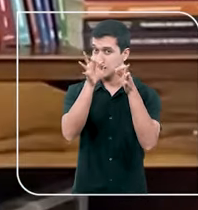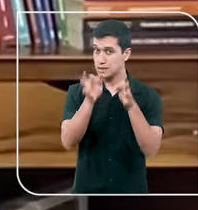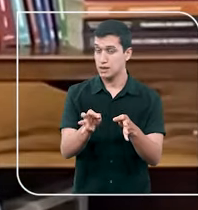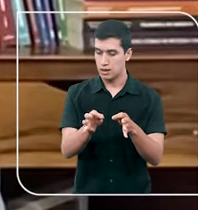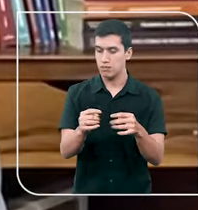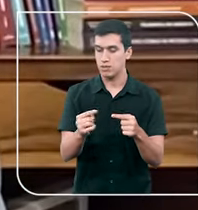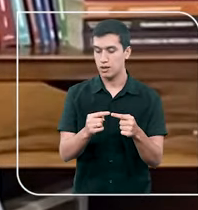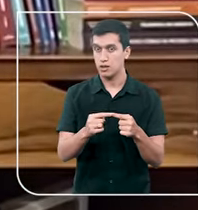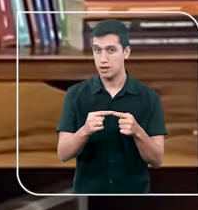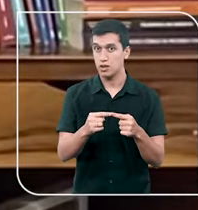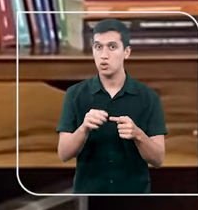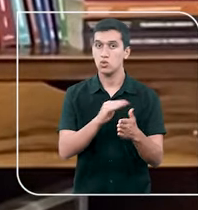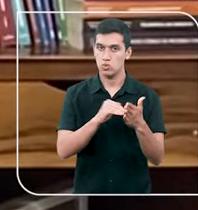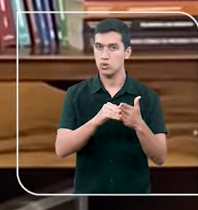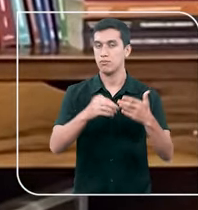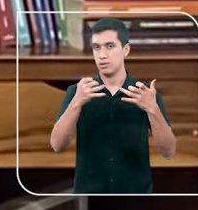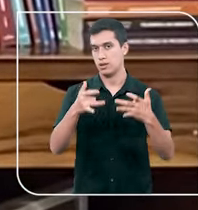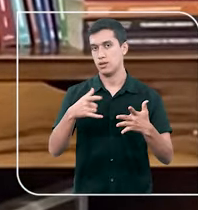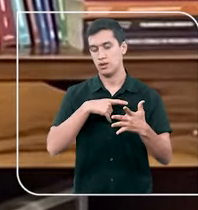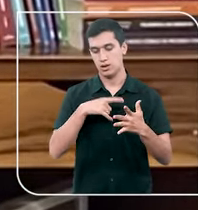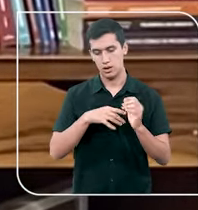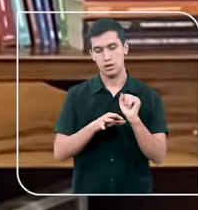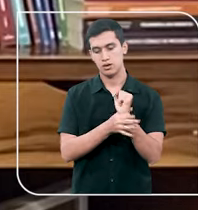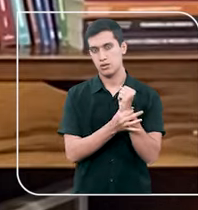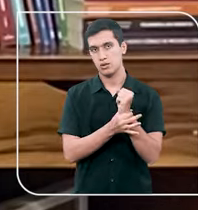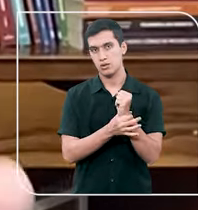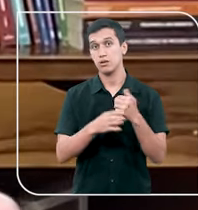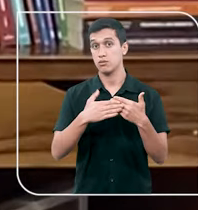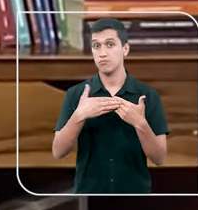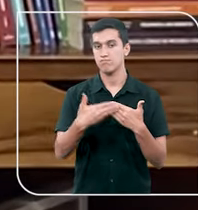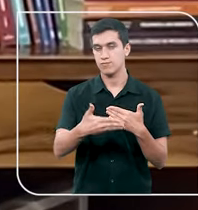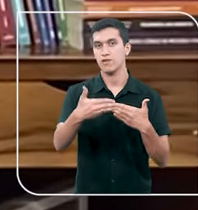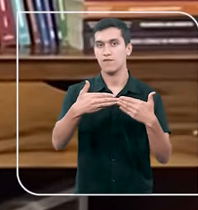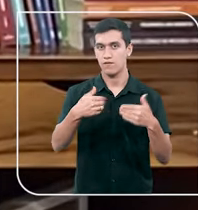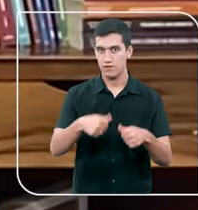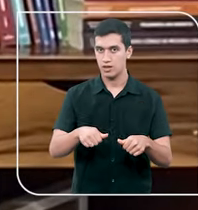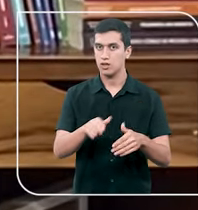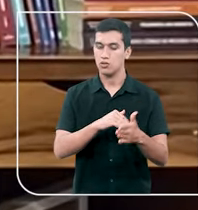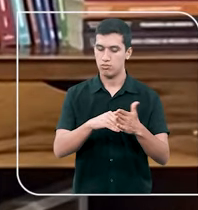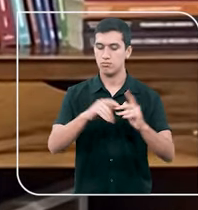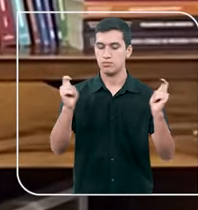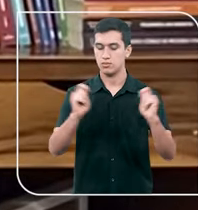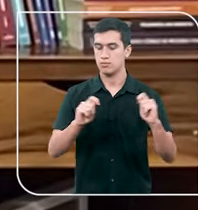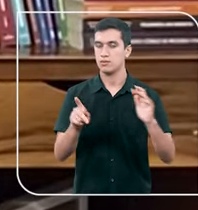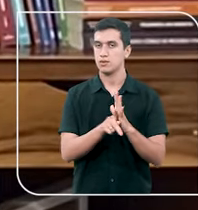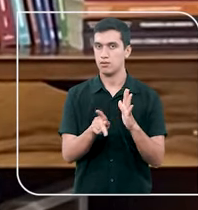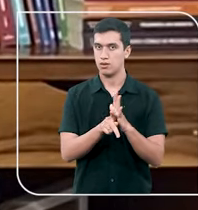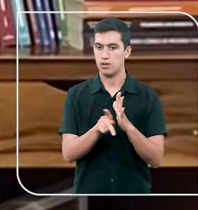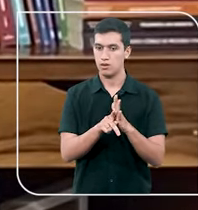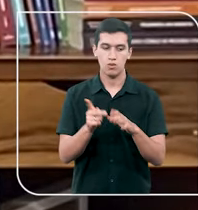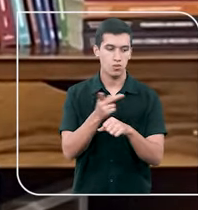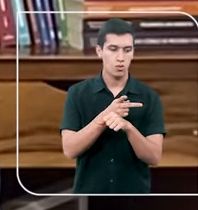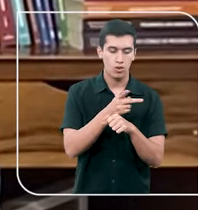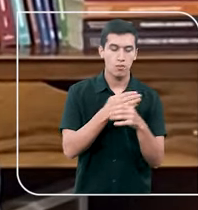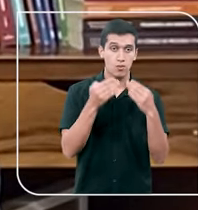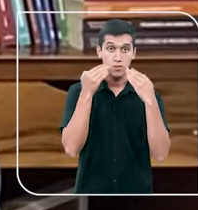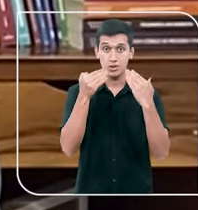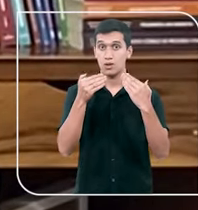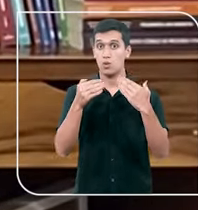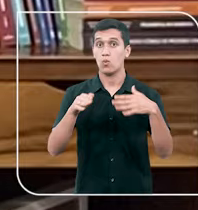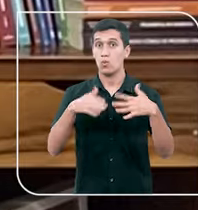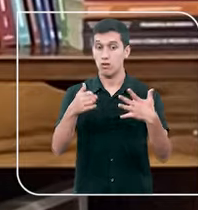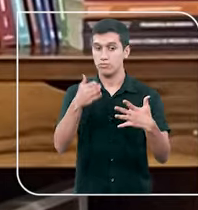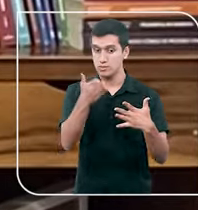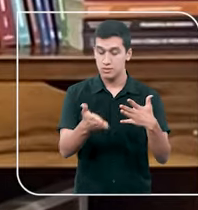correta aplicação e interpretação está garantida. Aí fica a possibilidade de se procurar demonstrar que